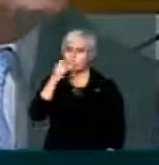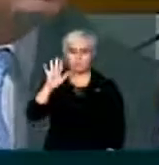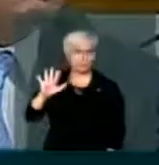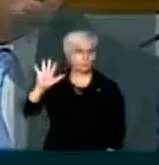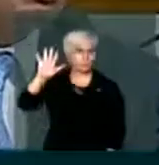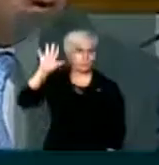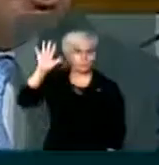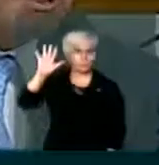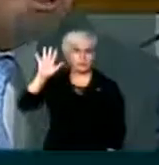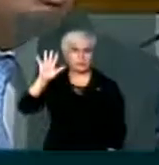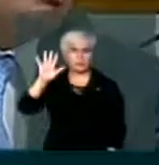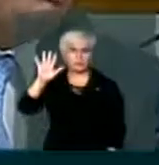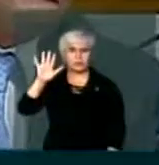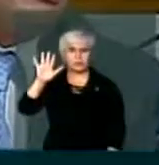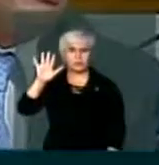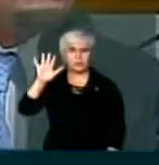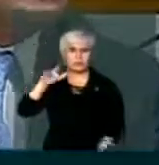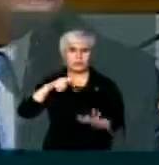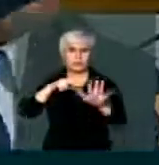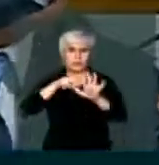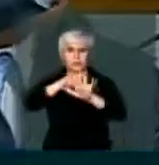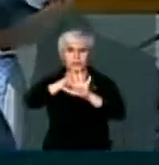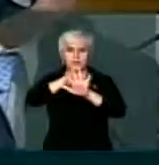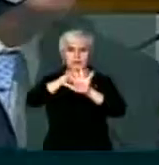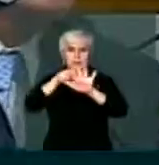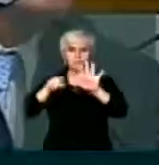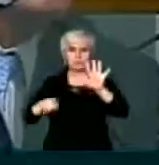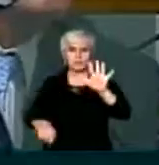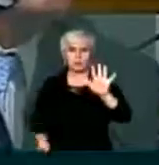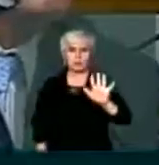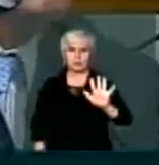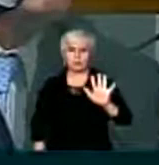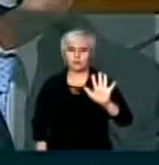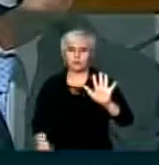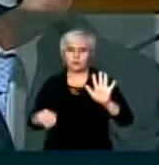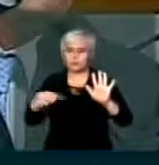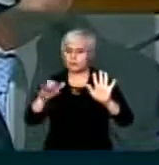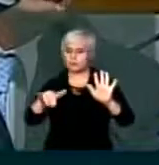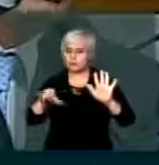mão, 5 pontos de sustentação do Mensalão, um deles era a Petrobras.